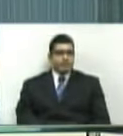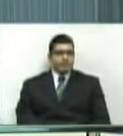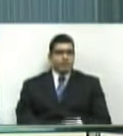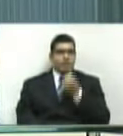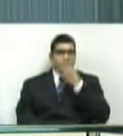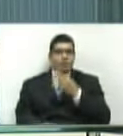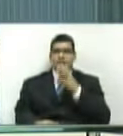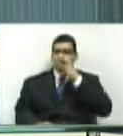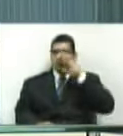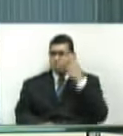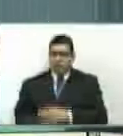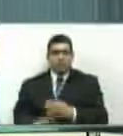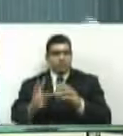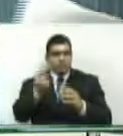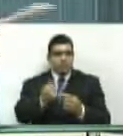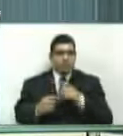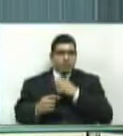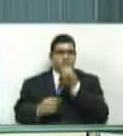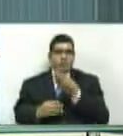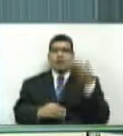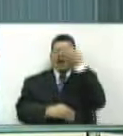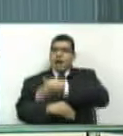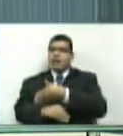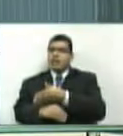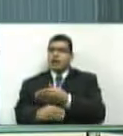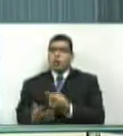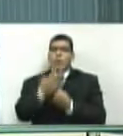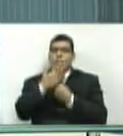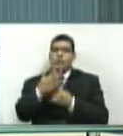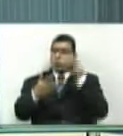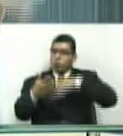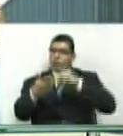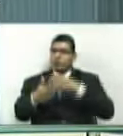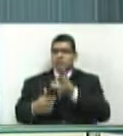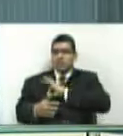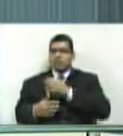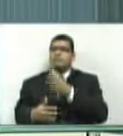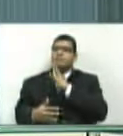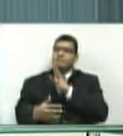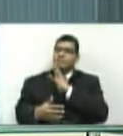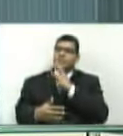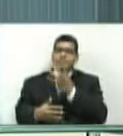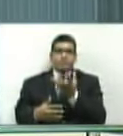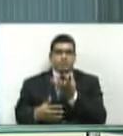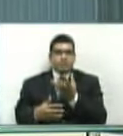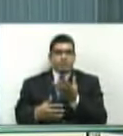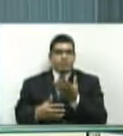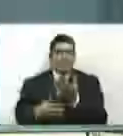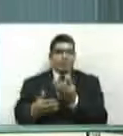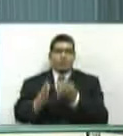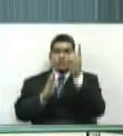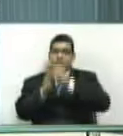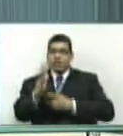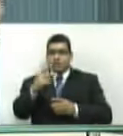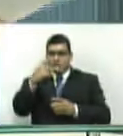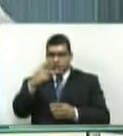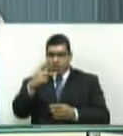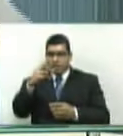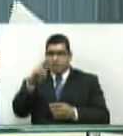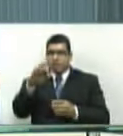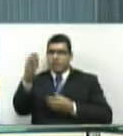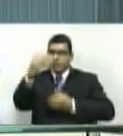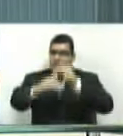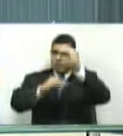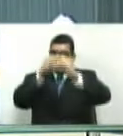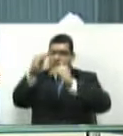Uma aberração. Aí entra com mandado de segurança, reconhece de que ela é uma instituição de direito privado e o processo